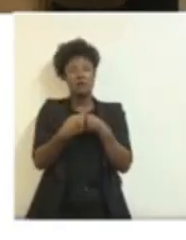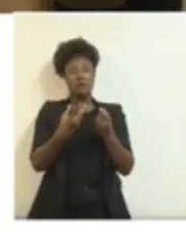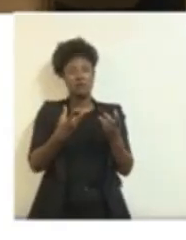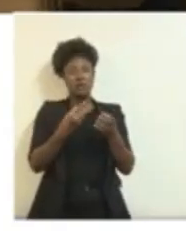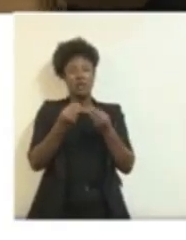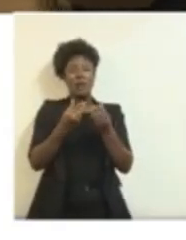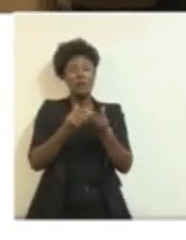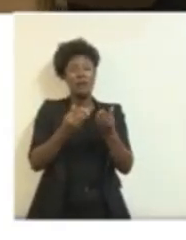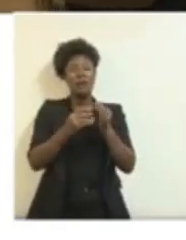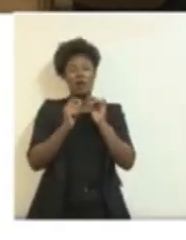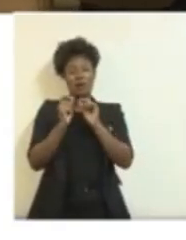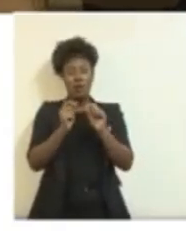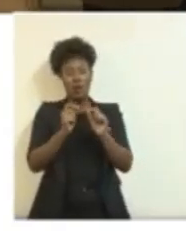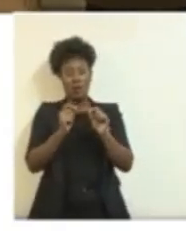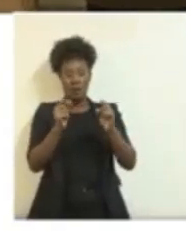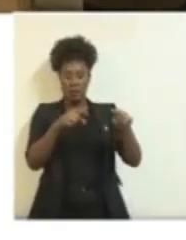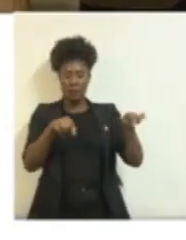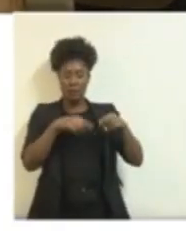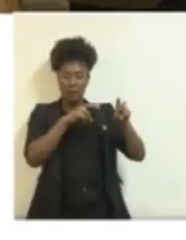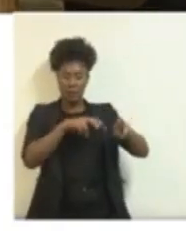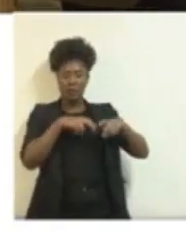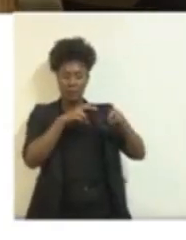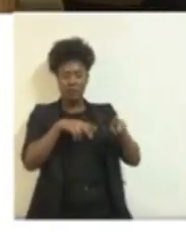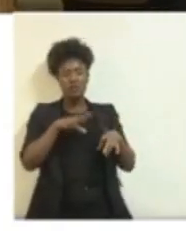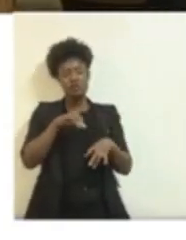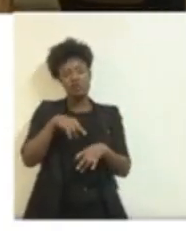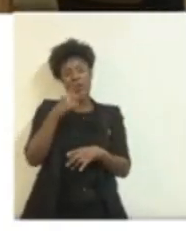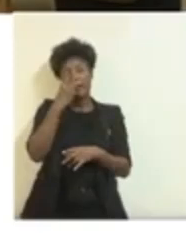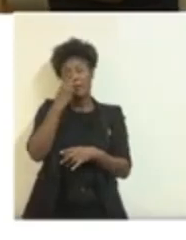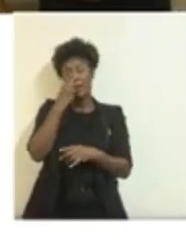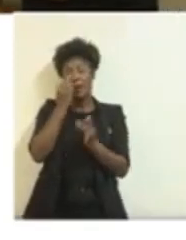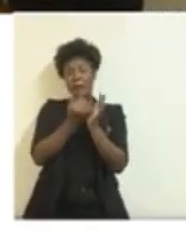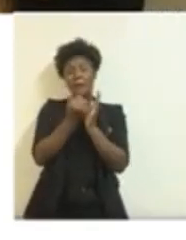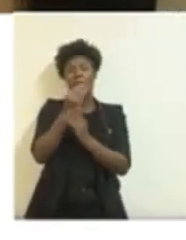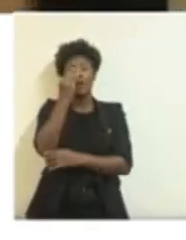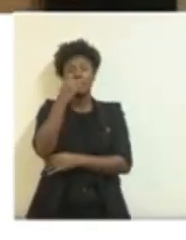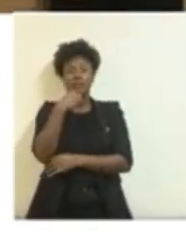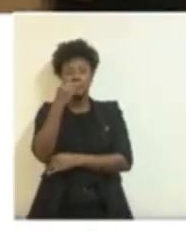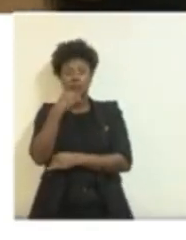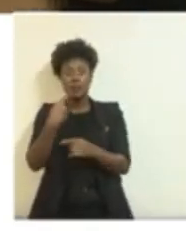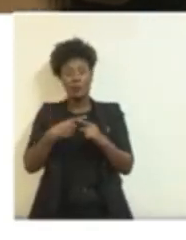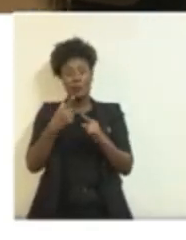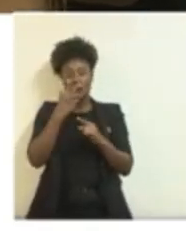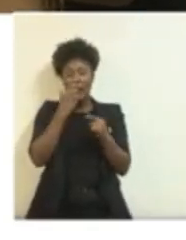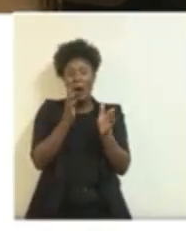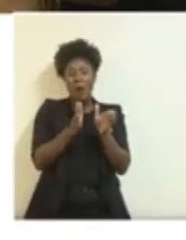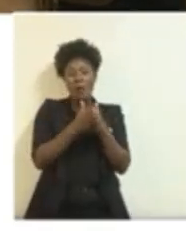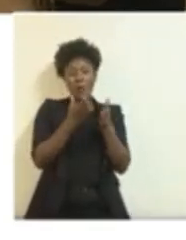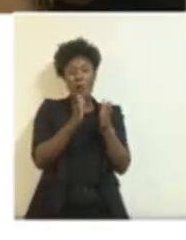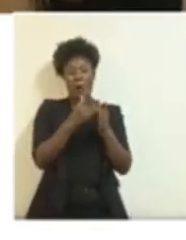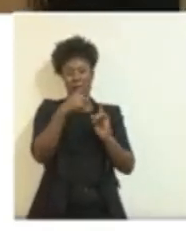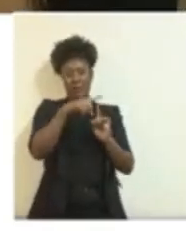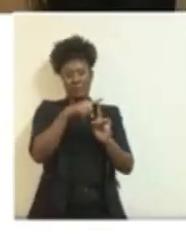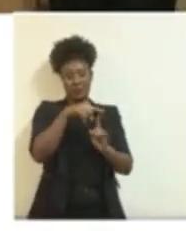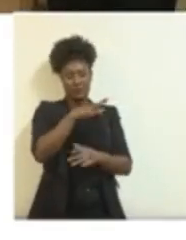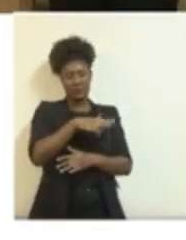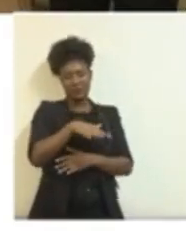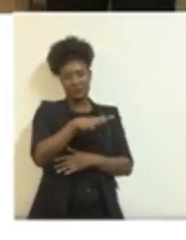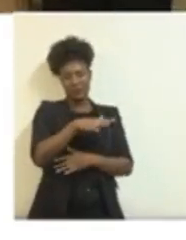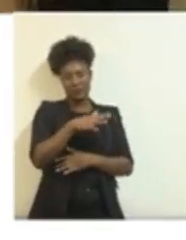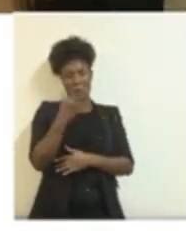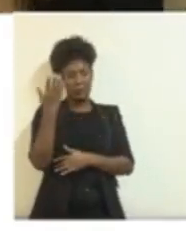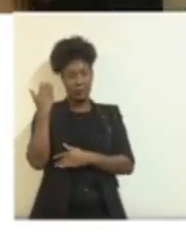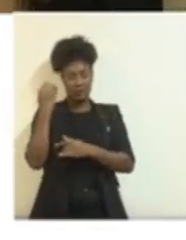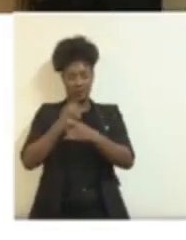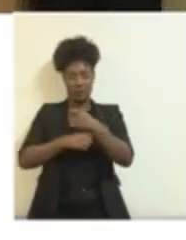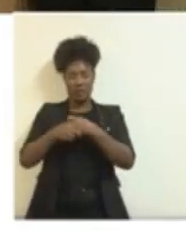O que nós vamos perder? Pastagens cultivadas são mais vulneráveis a anomalias climáticas, por serem pobres em espécies. Isso é evidente. Na última seca, lá